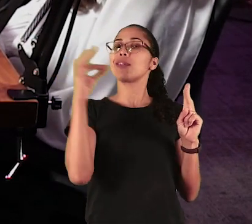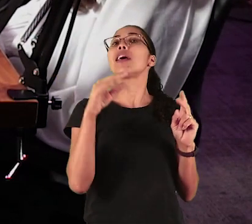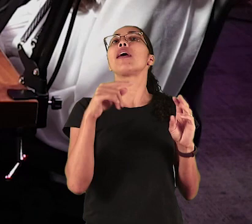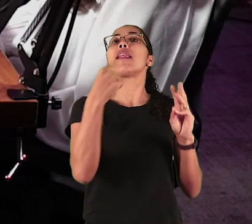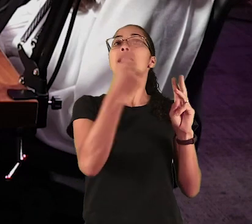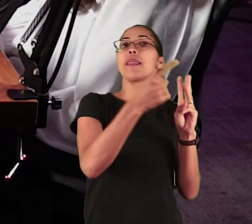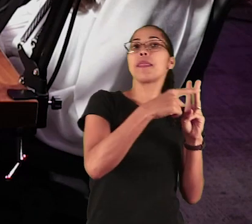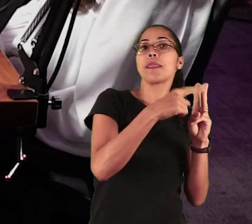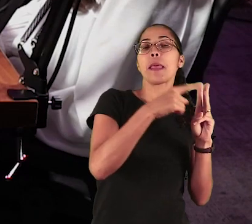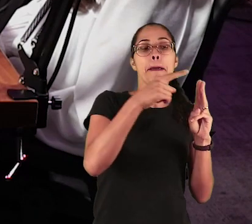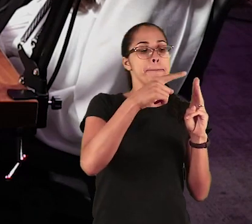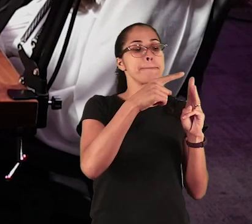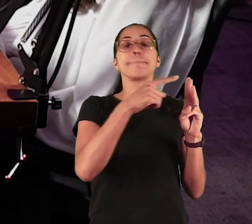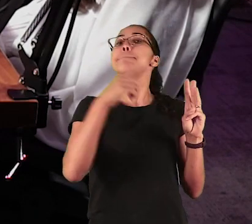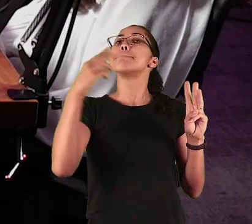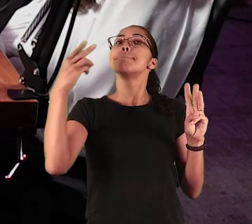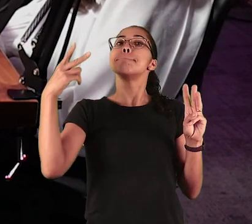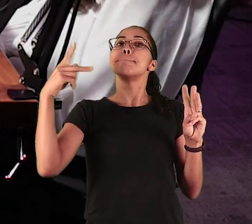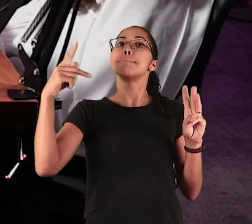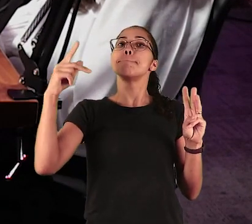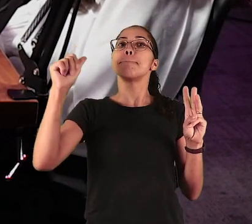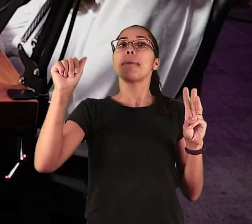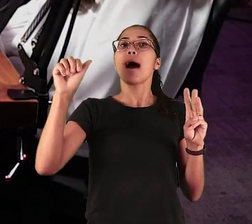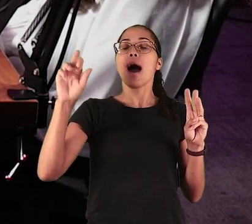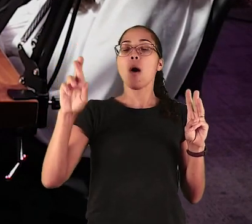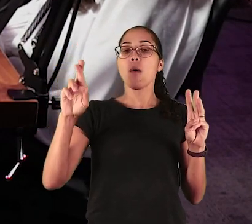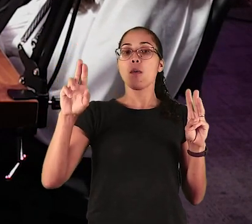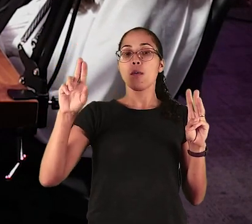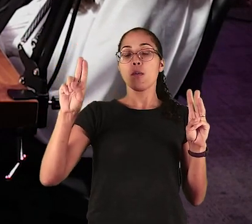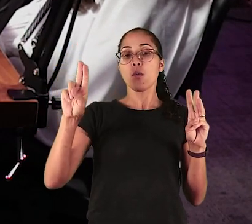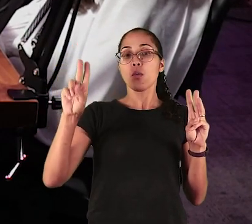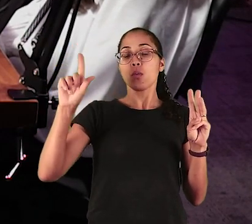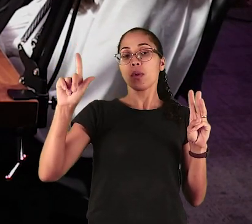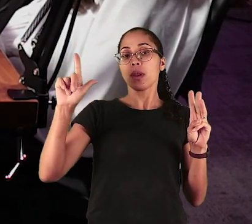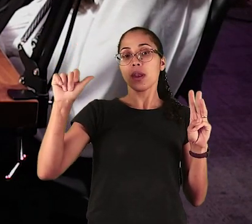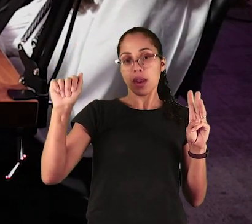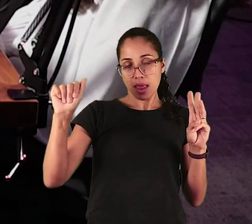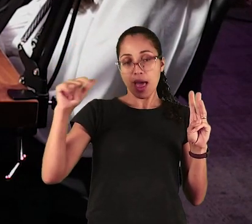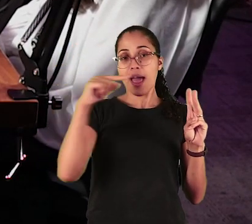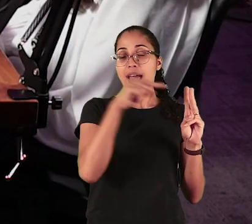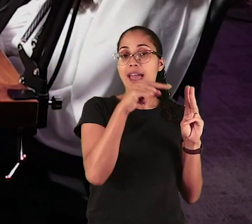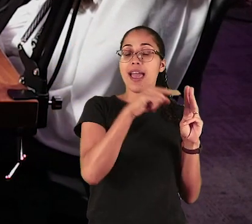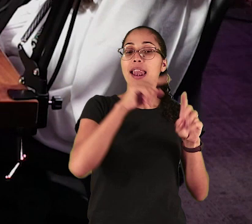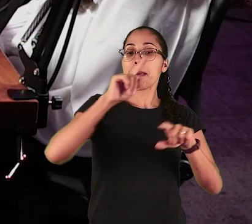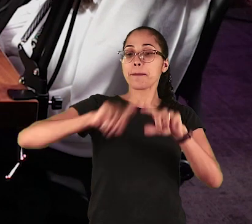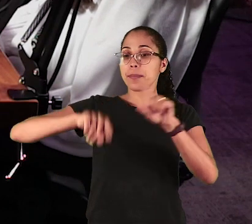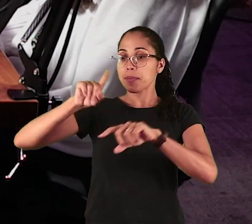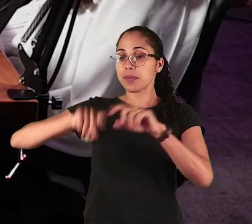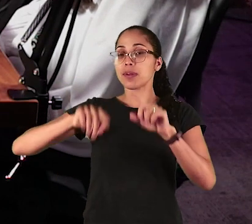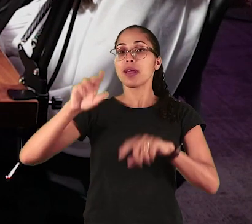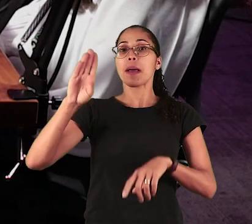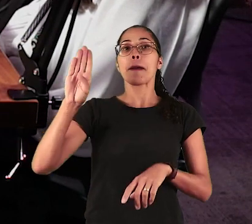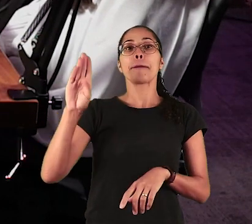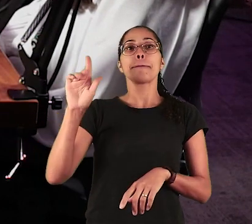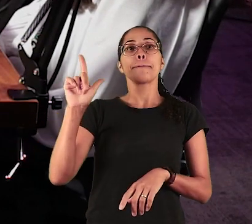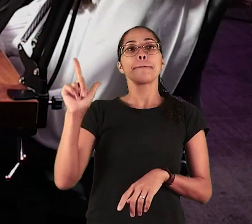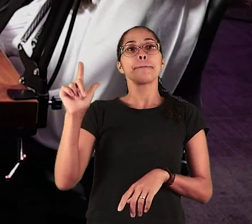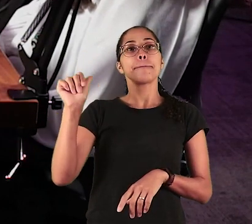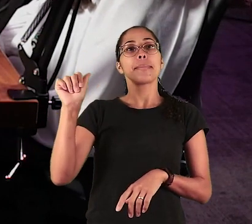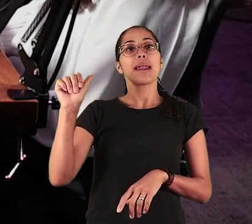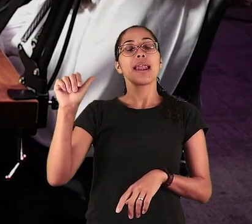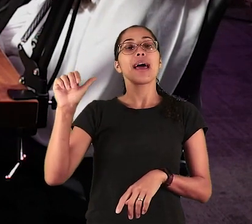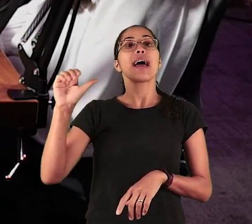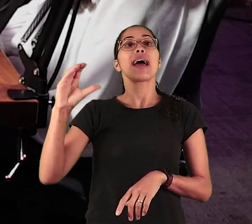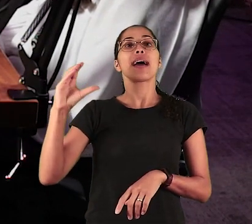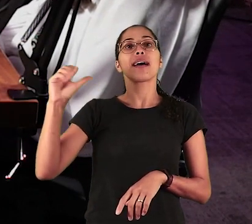passada e Estou também com a Paula Salom bonde que é a diretora de clientes institucionais e também produtos da Black